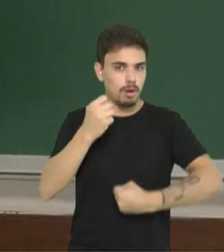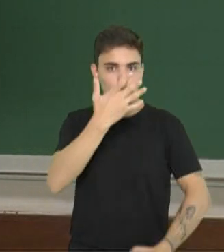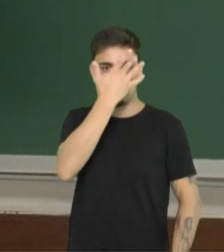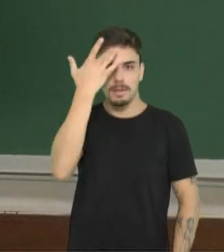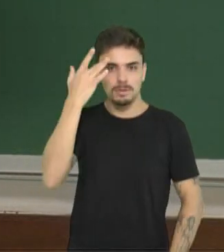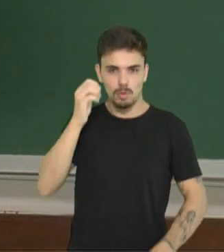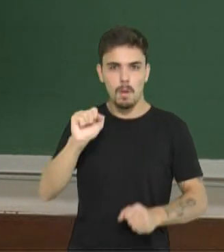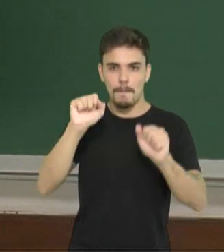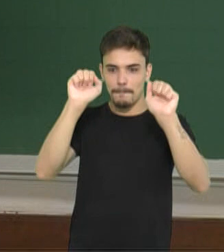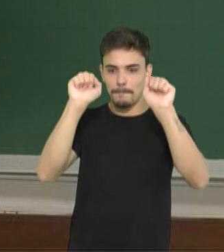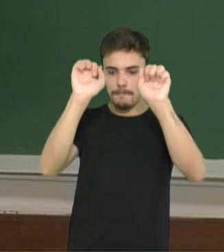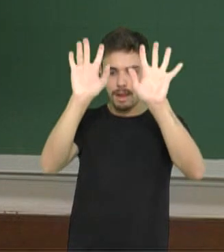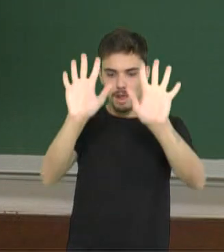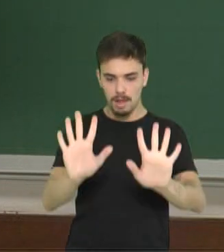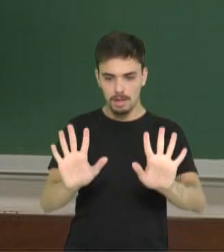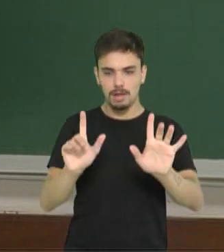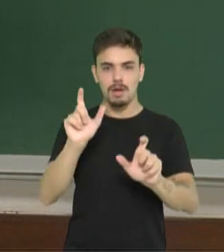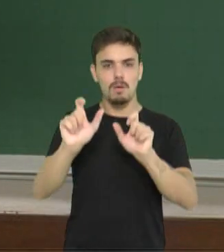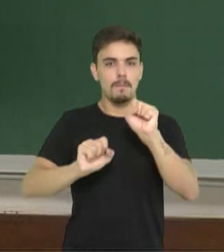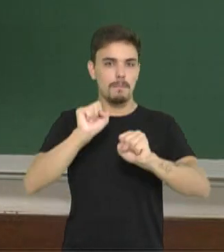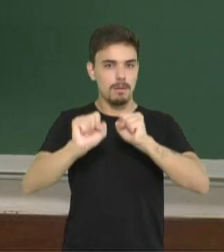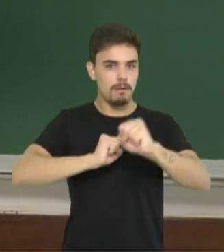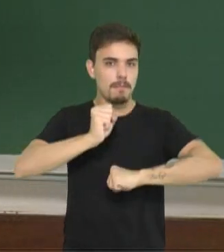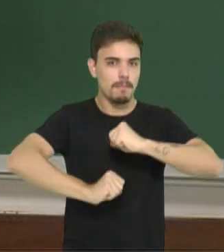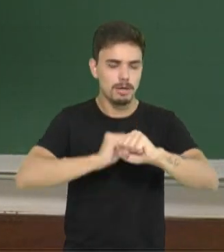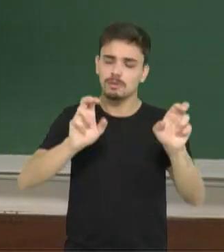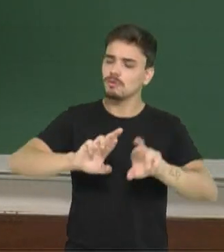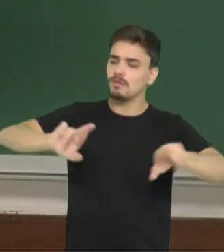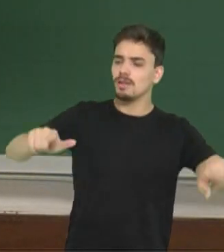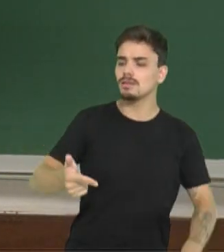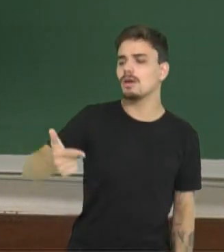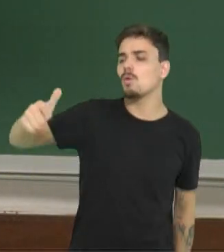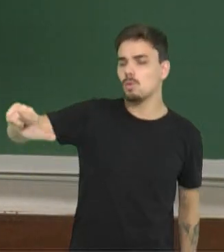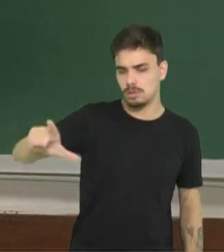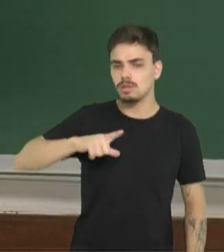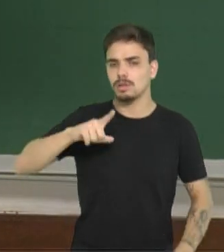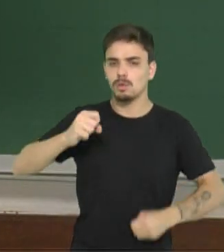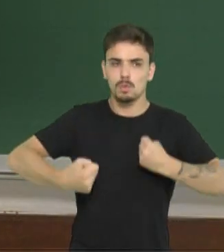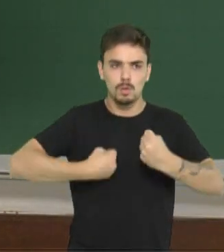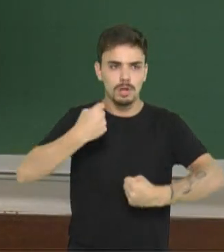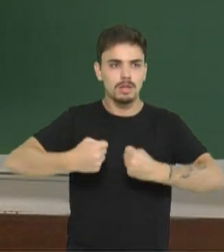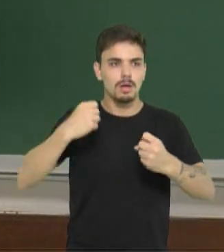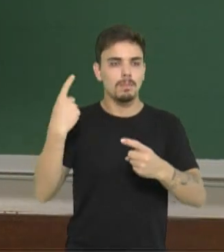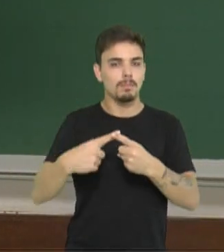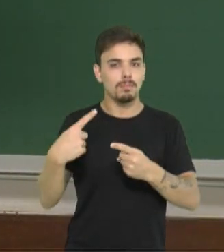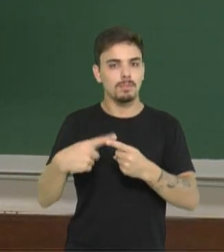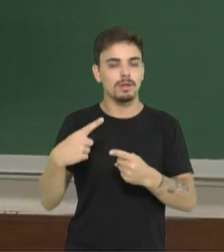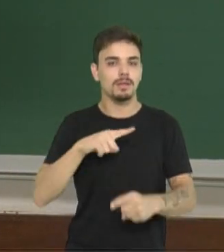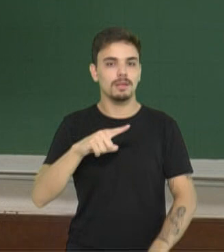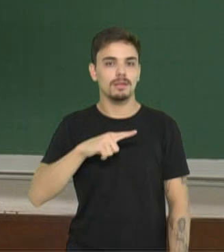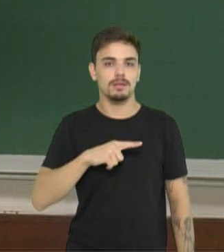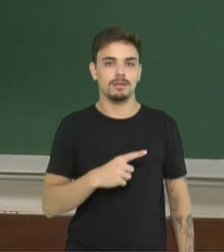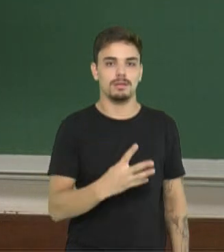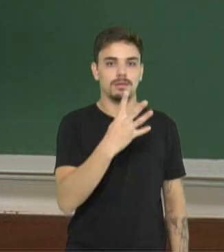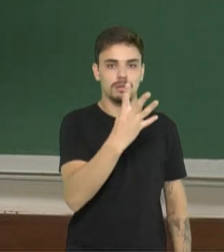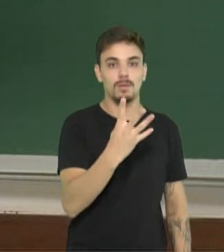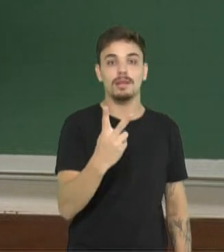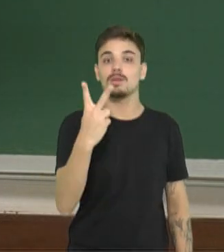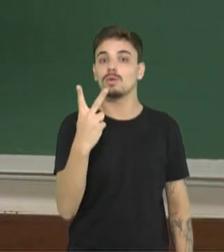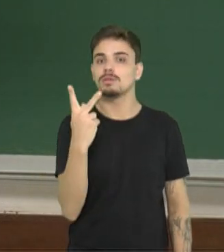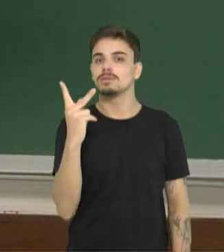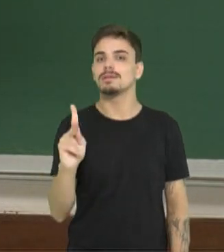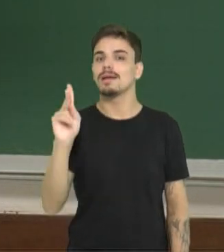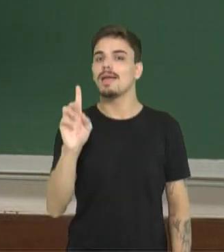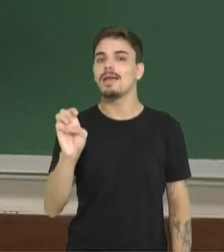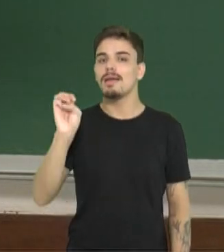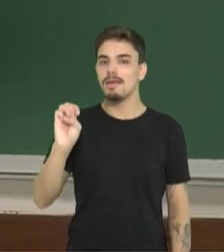ela é uma prova de corrida um pouquinho diferente das outras provas de corrida, né? Porque ela tem 42